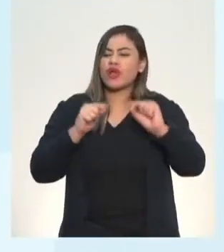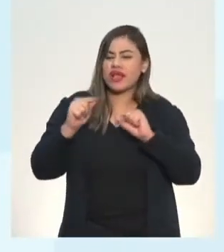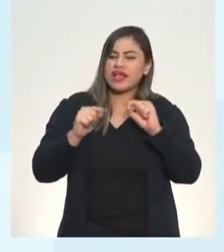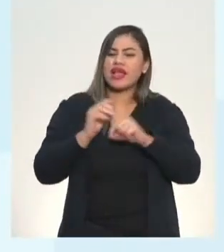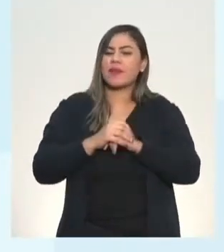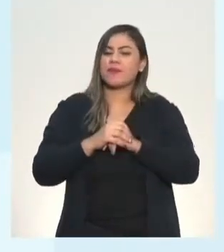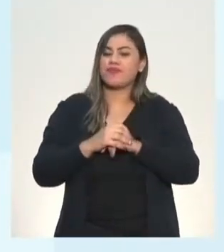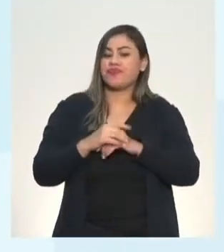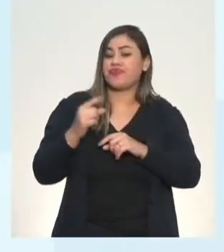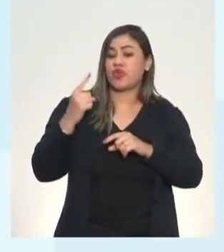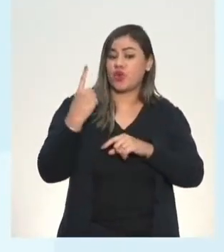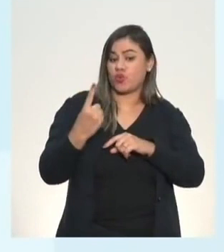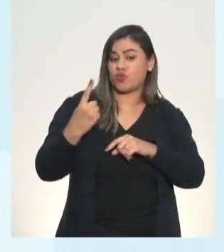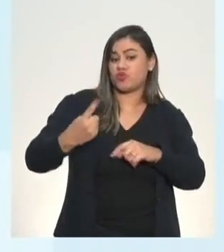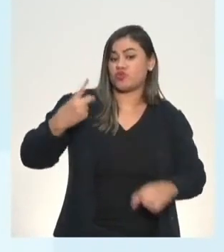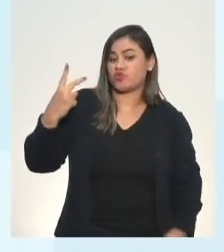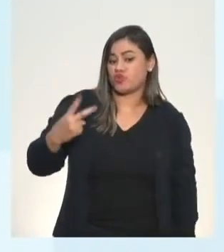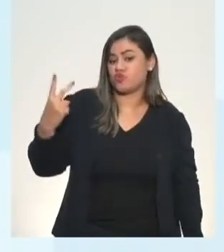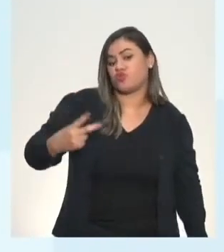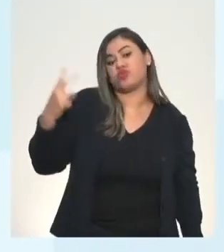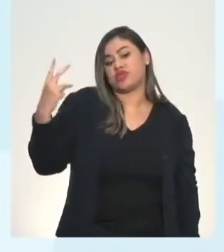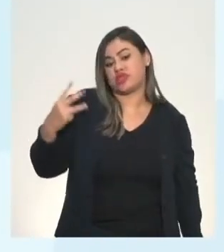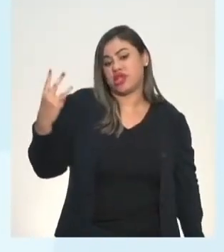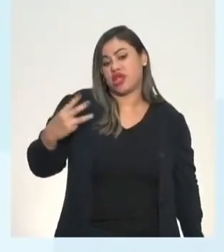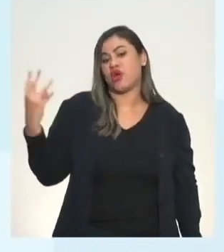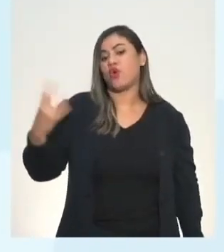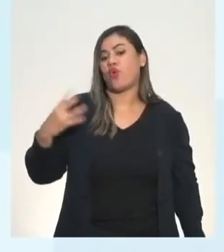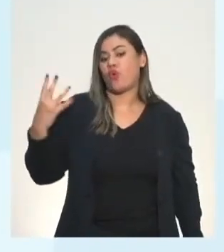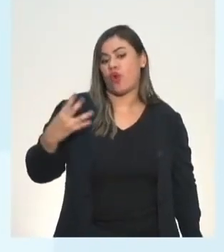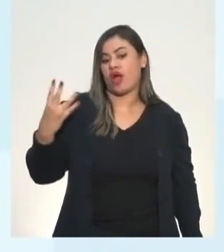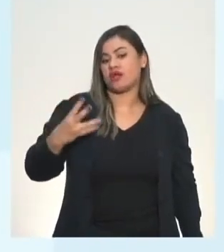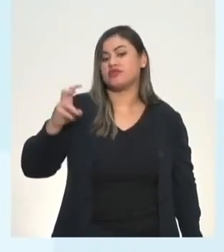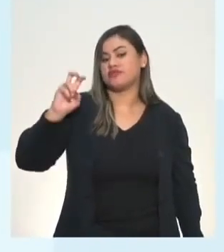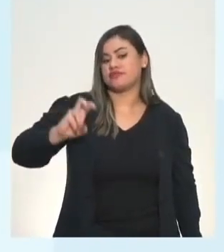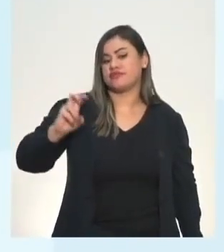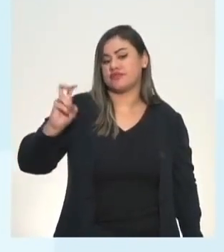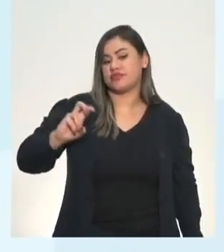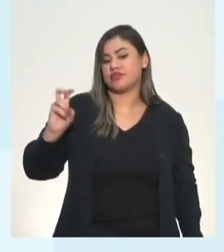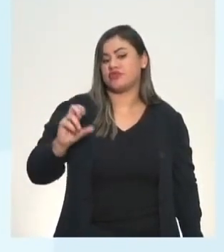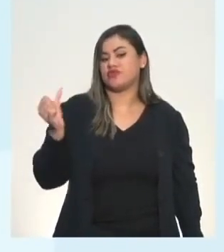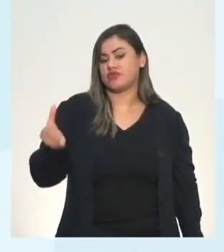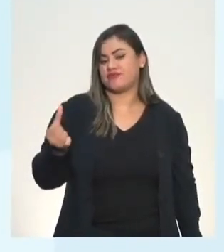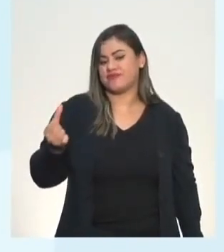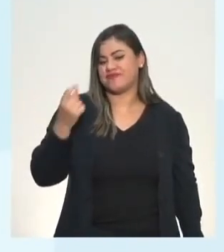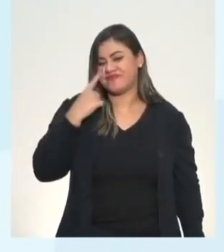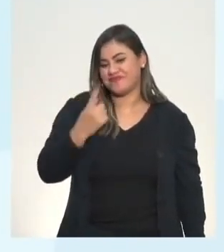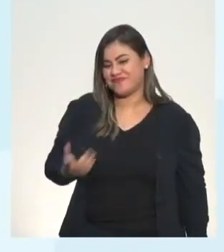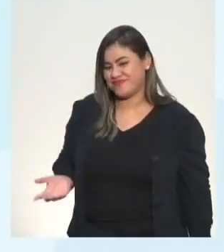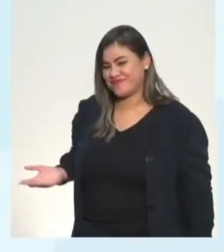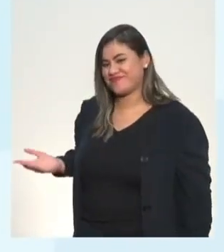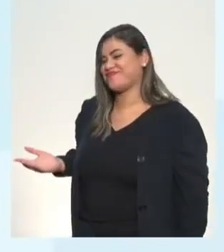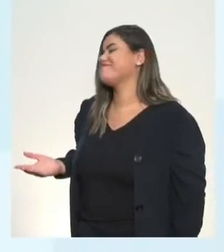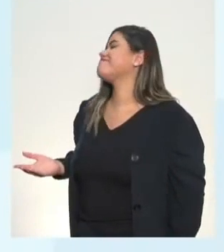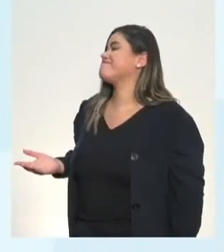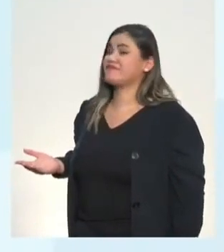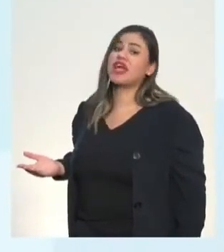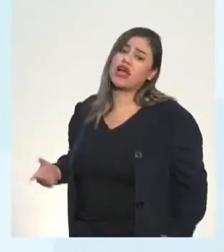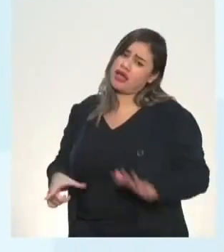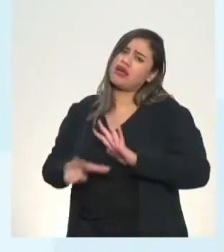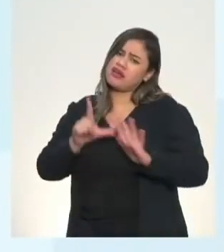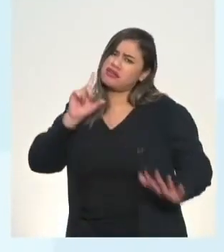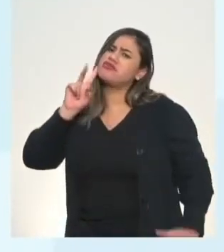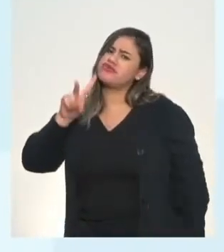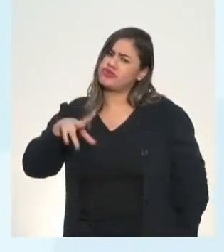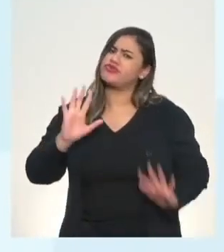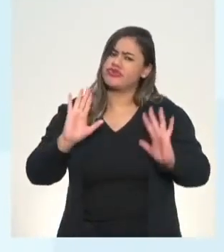retângulo, 2, 3, 4, 5, 6. Opa, isso aí a gente já tinha combinado, né? A